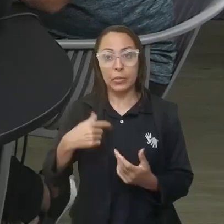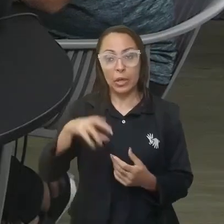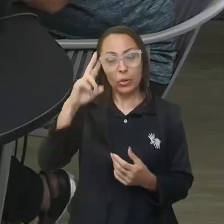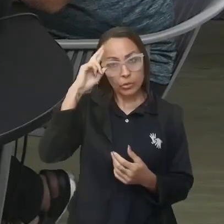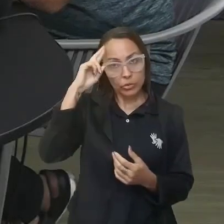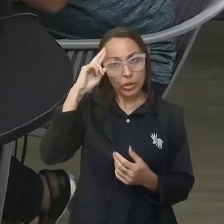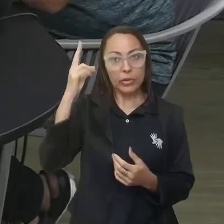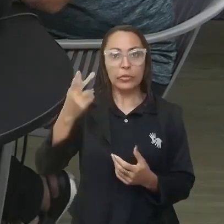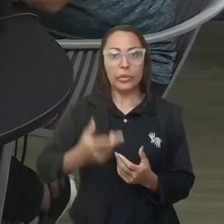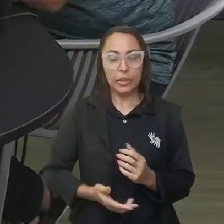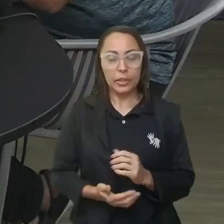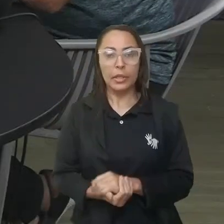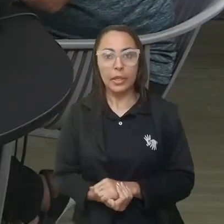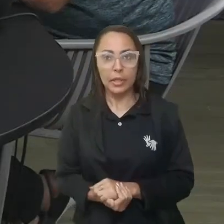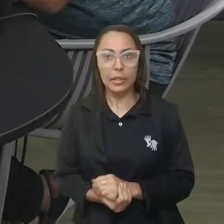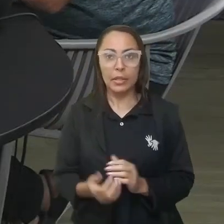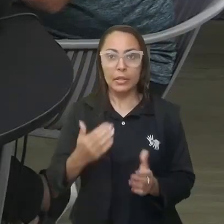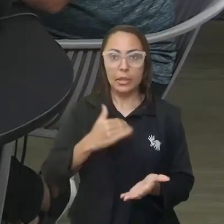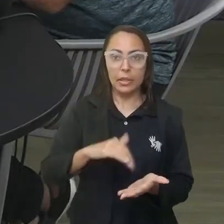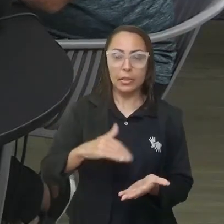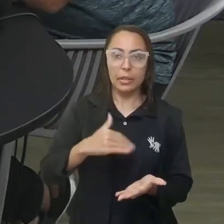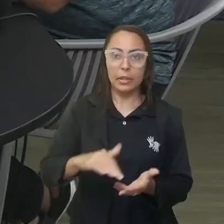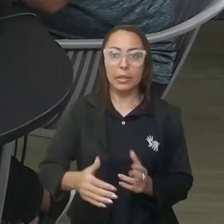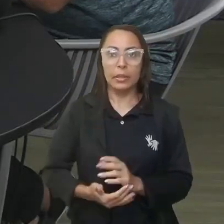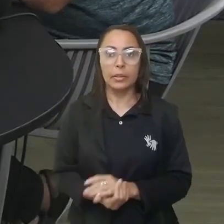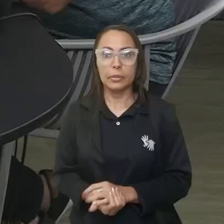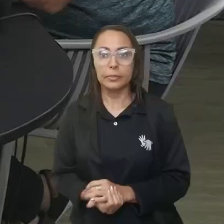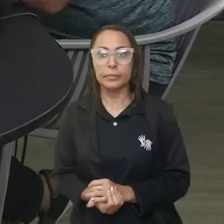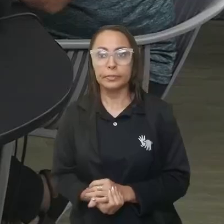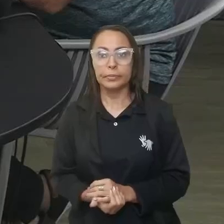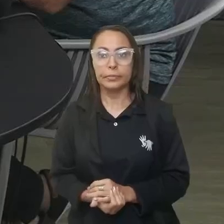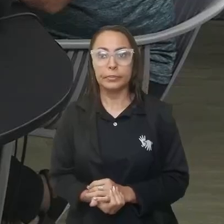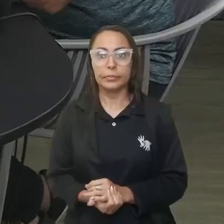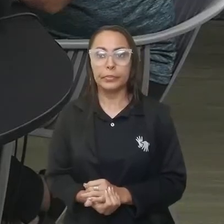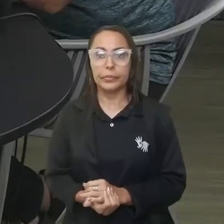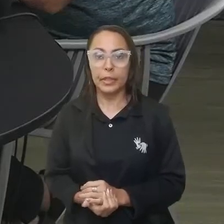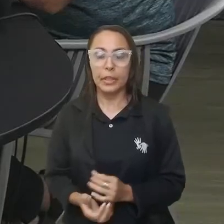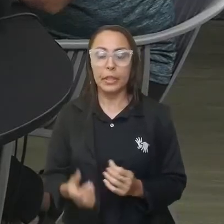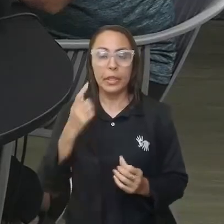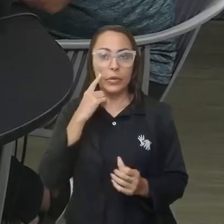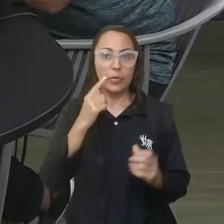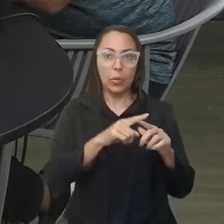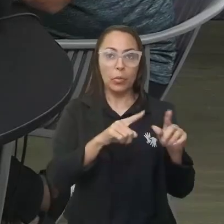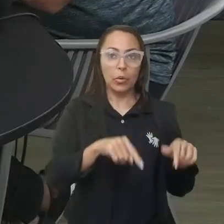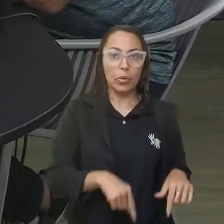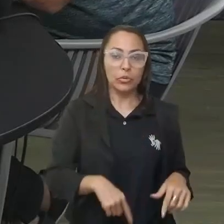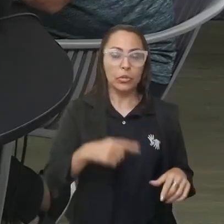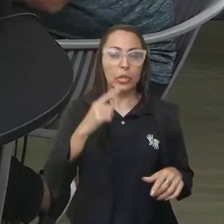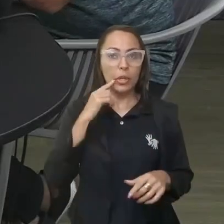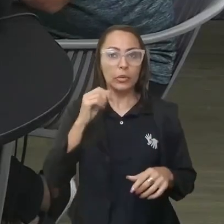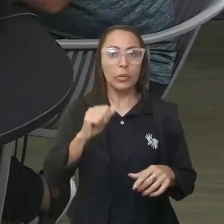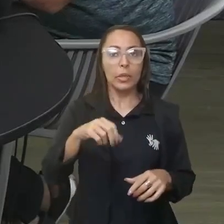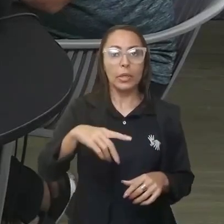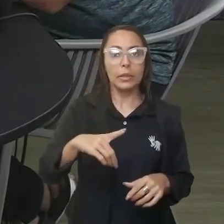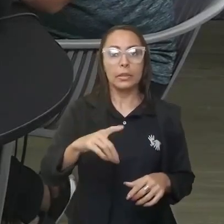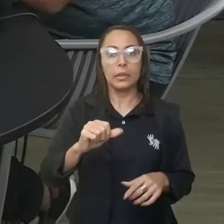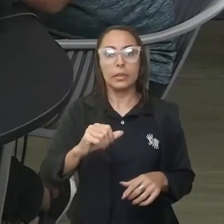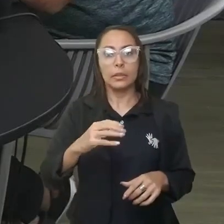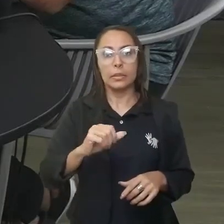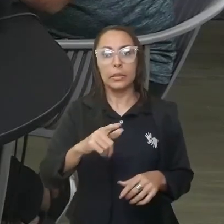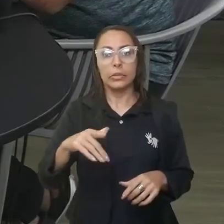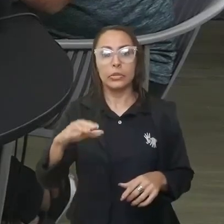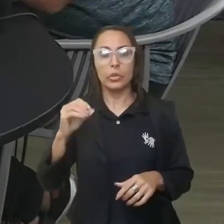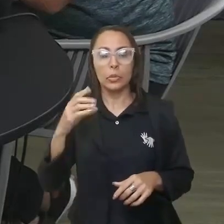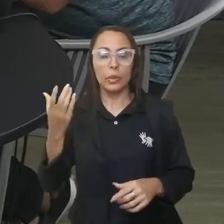dentro da Secretaria de Educação, e ela levou o projeto Andanças, que era uma mostra de cinema para